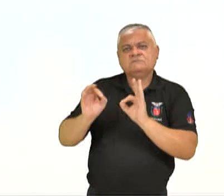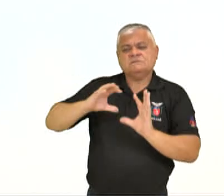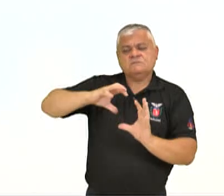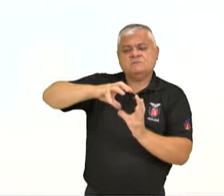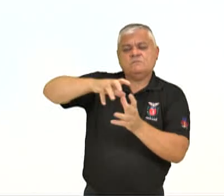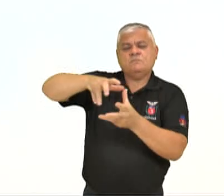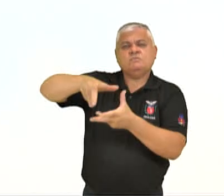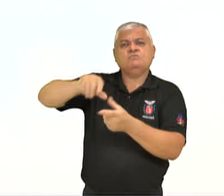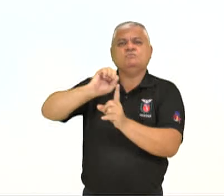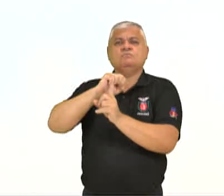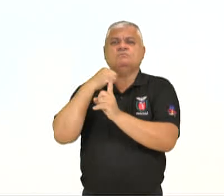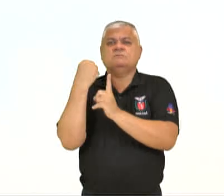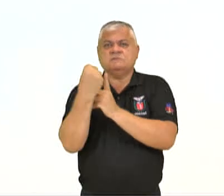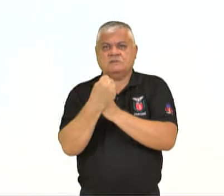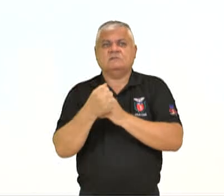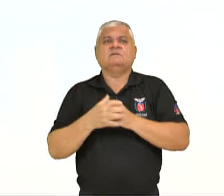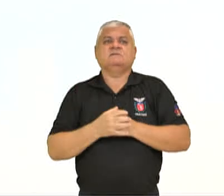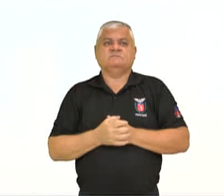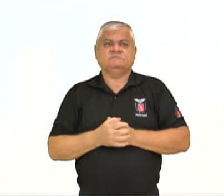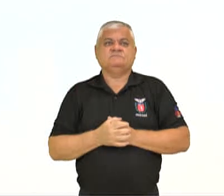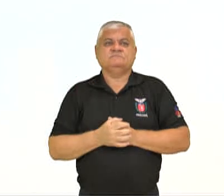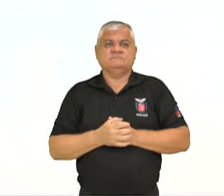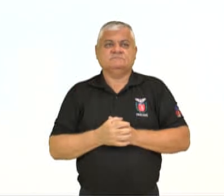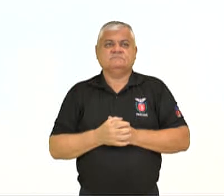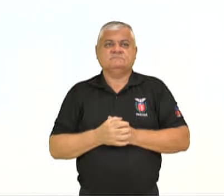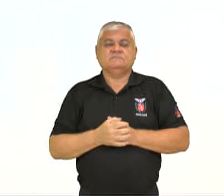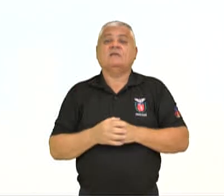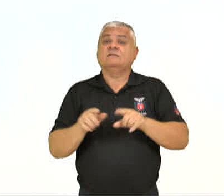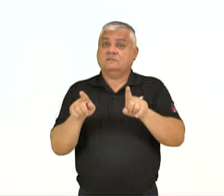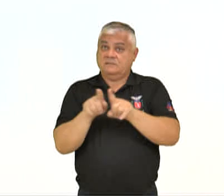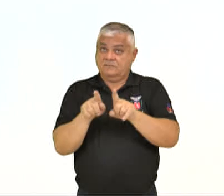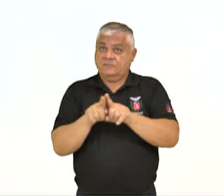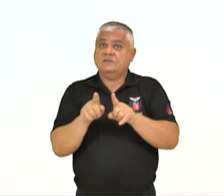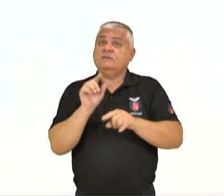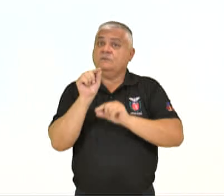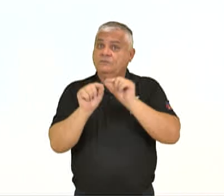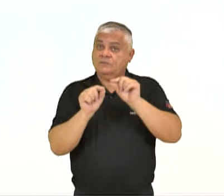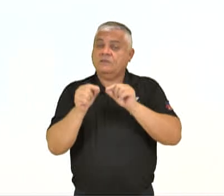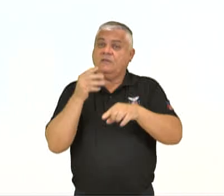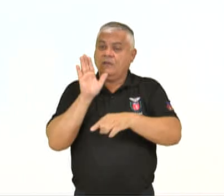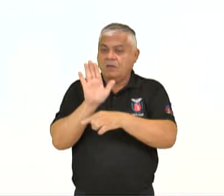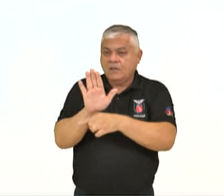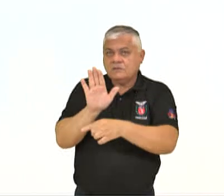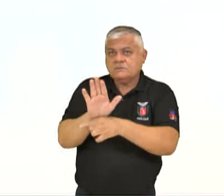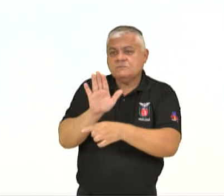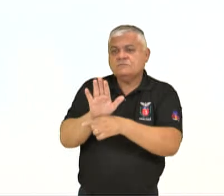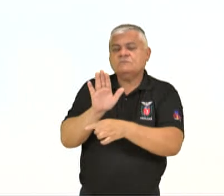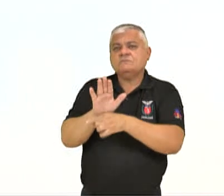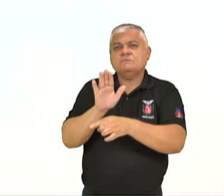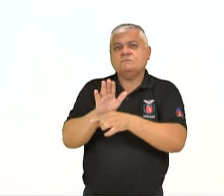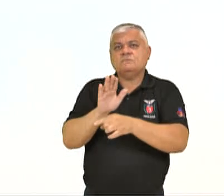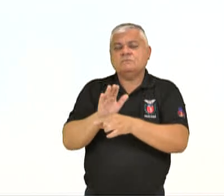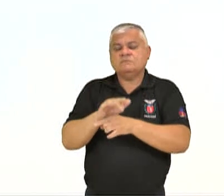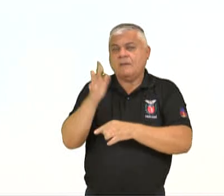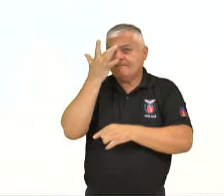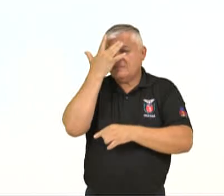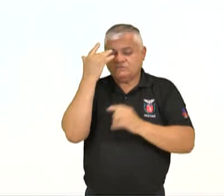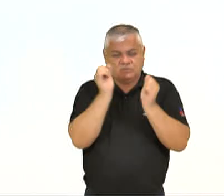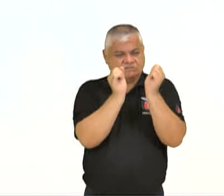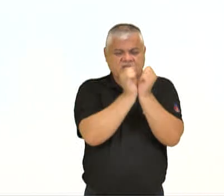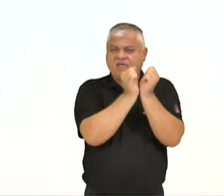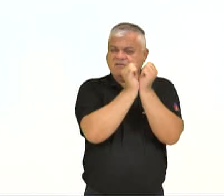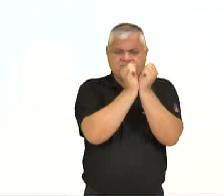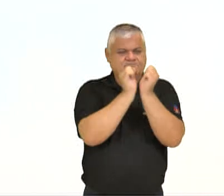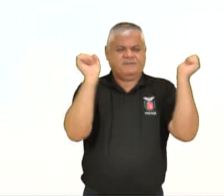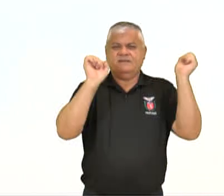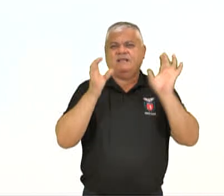a sociedade. Ele também trabalha através da defesa da liberdade individual e da